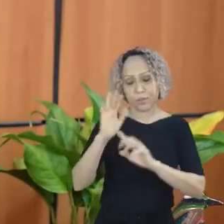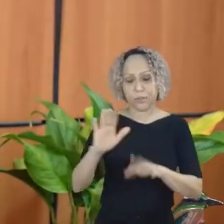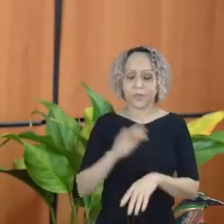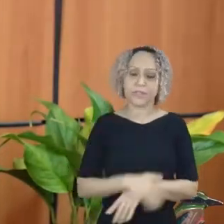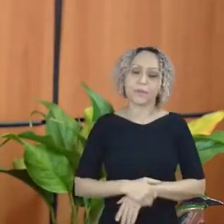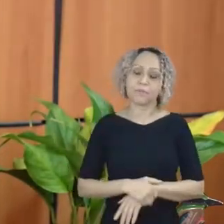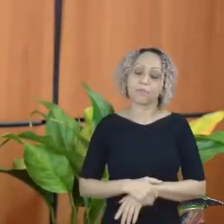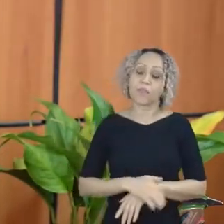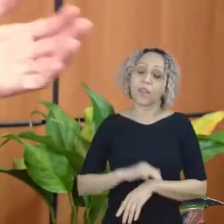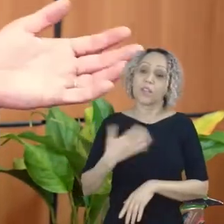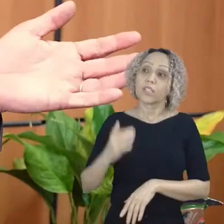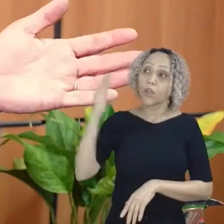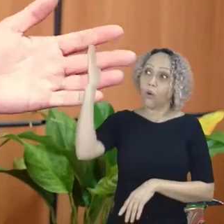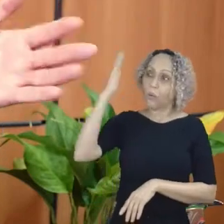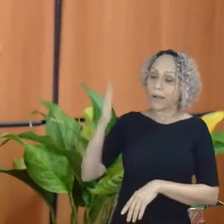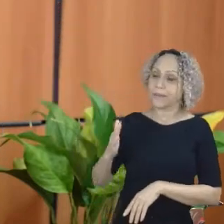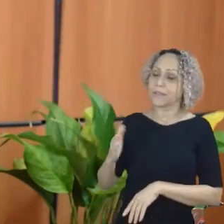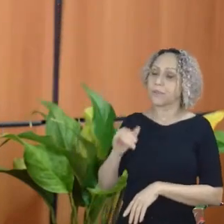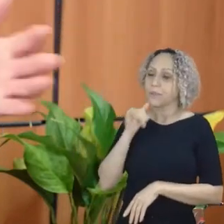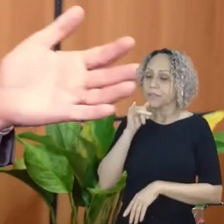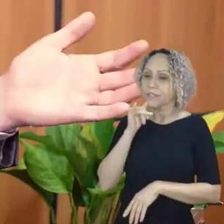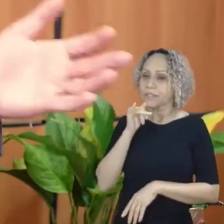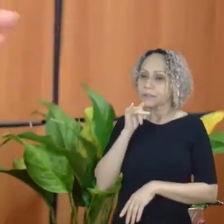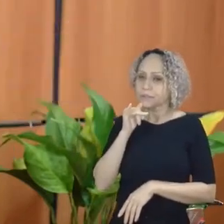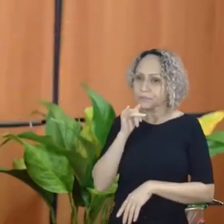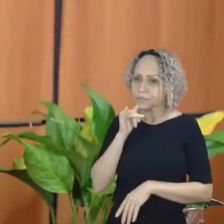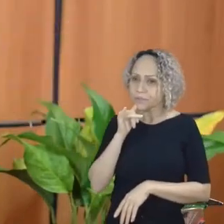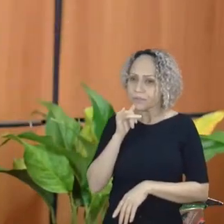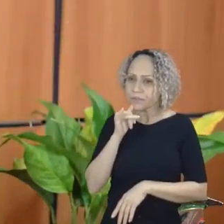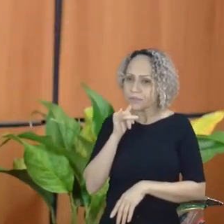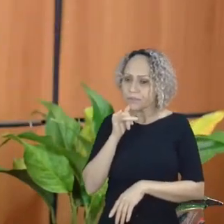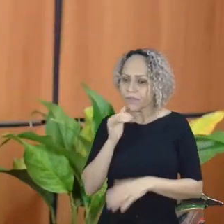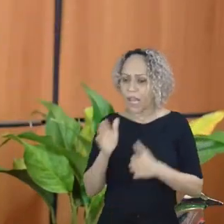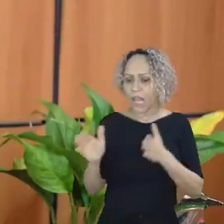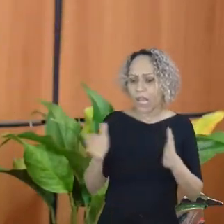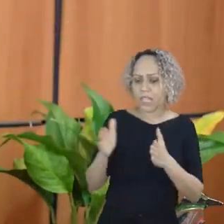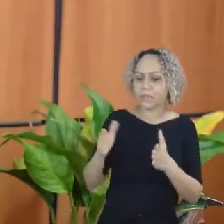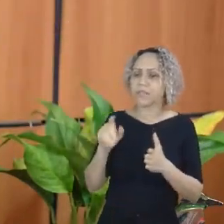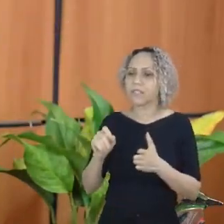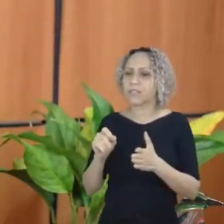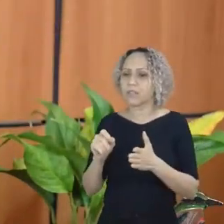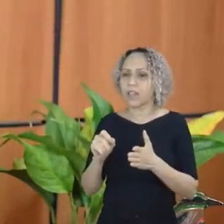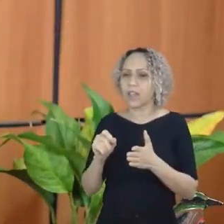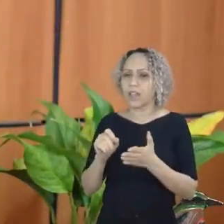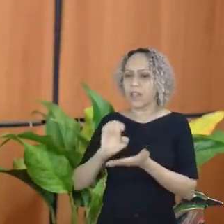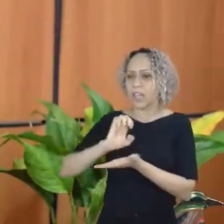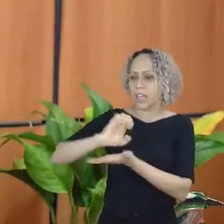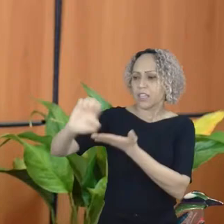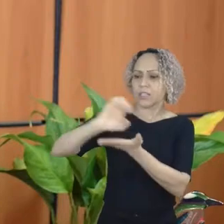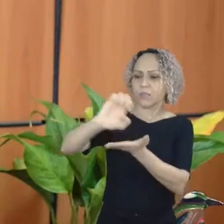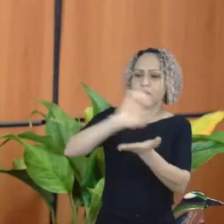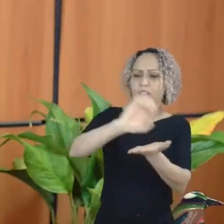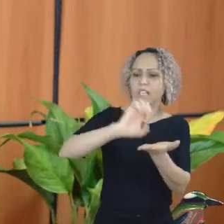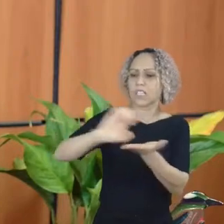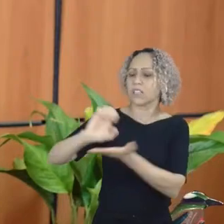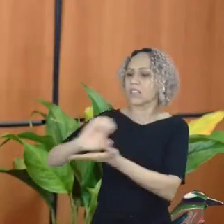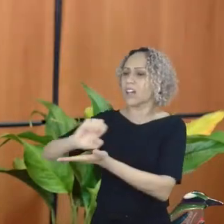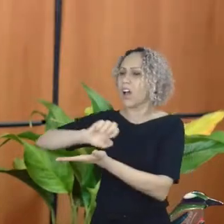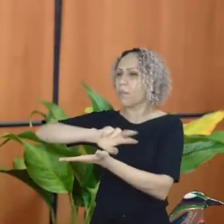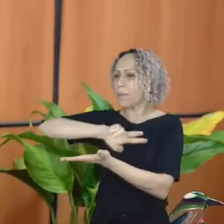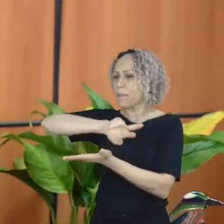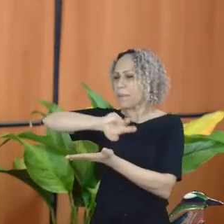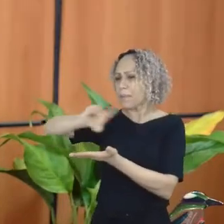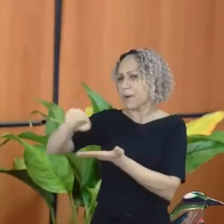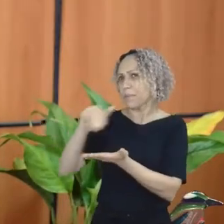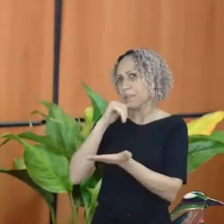mais de 100 endereços nós abrimos nesse período aqui, para exportação do agro, para exportação da